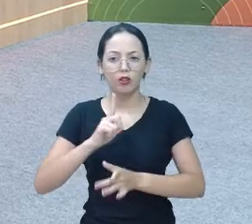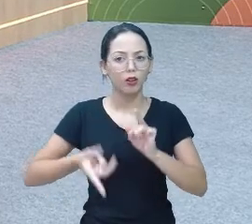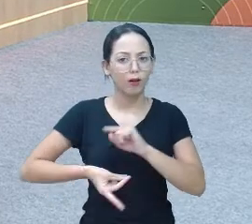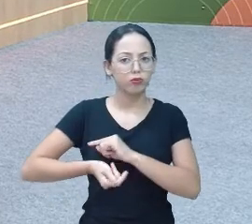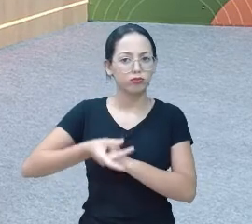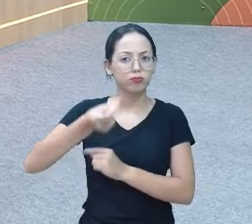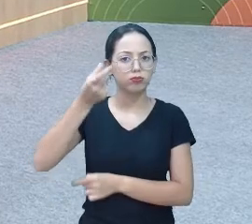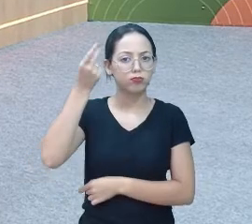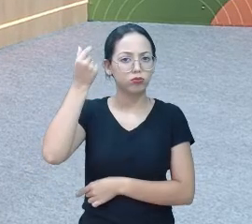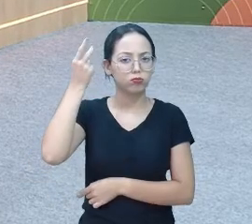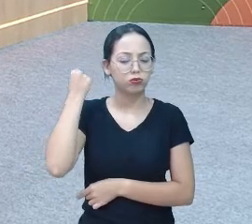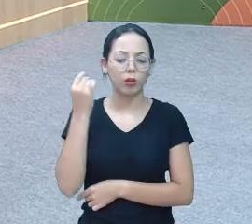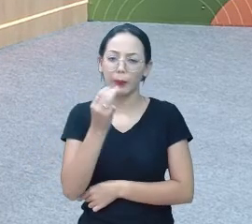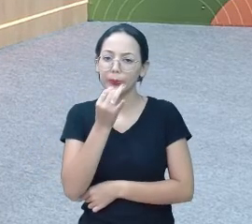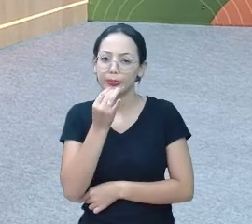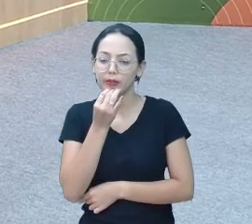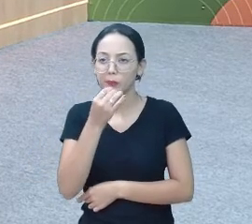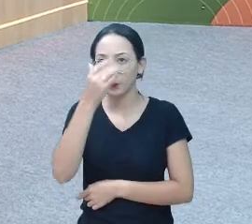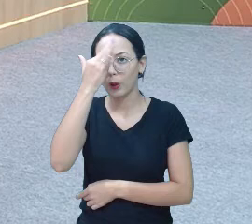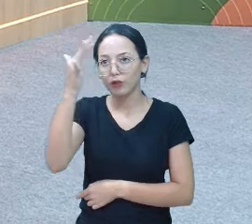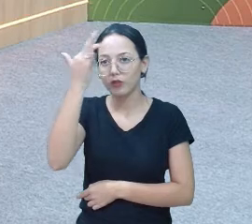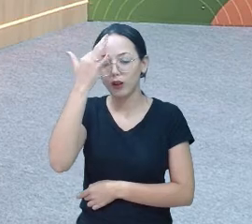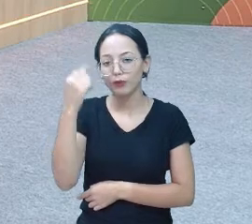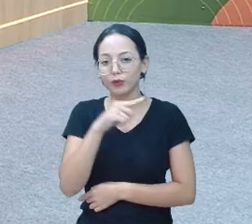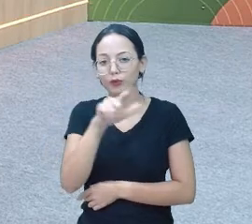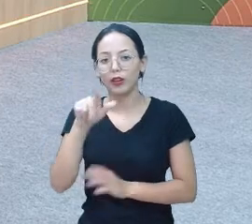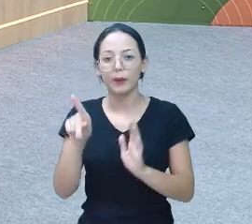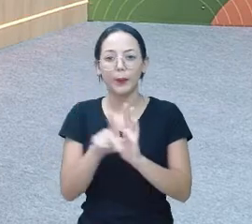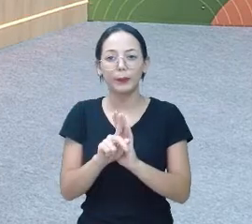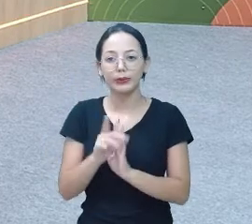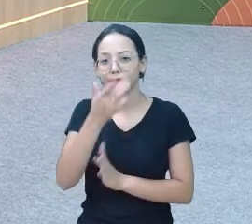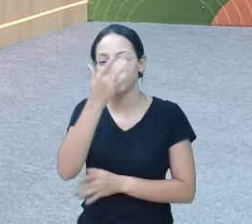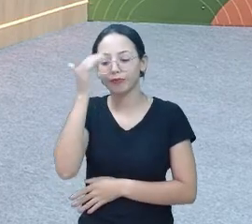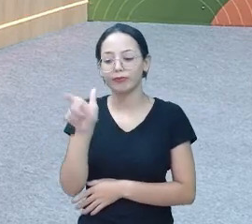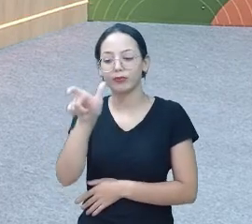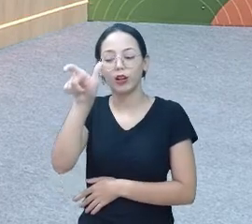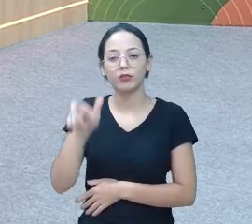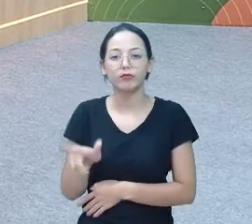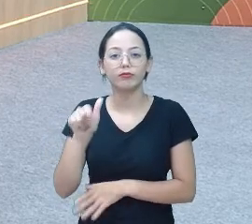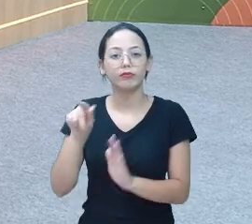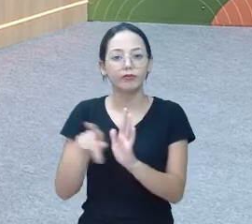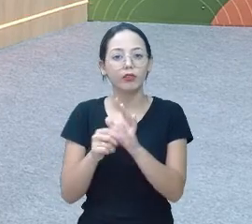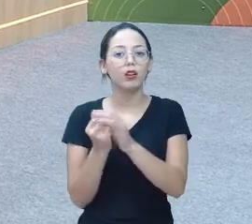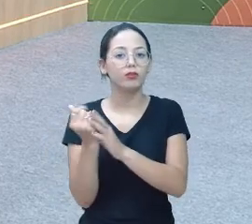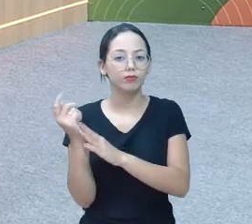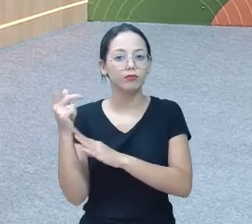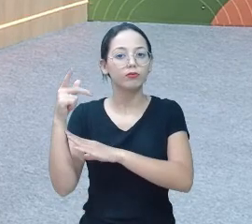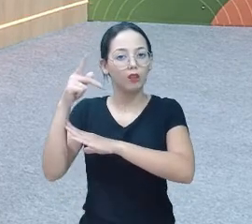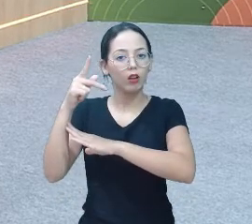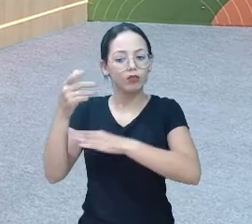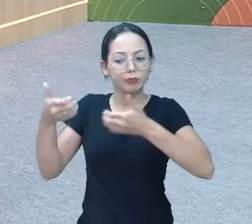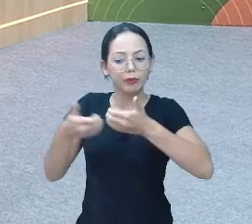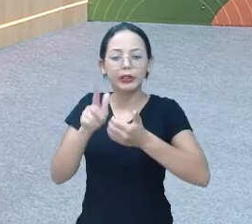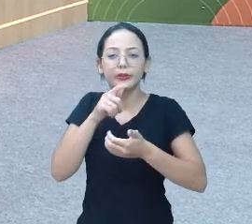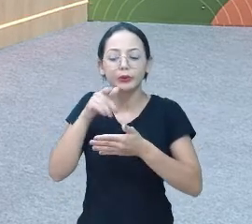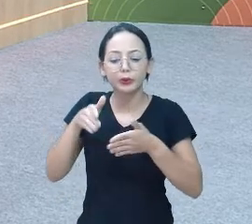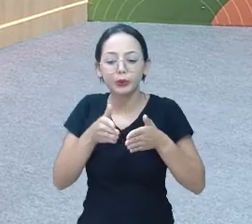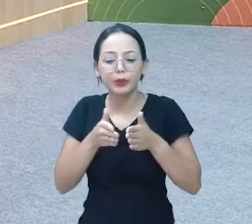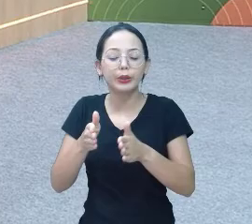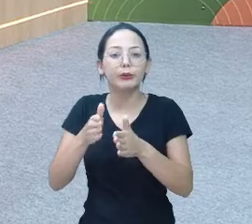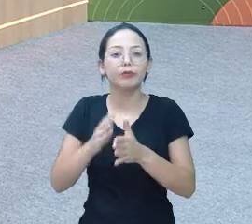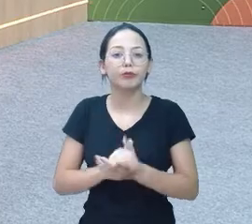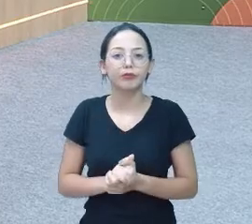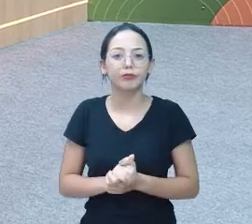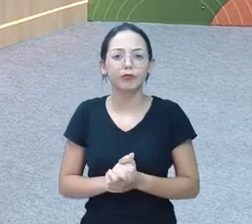seja, imagina que você é uma daquelas pessoas que plantava a margem do Rio Nilo. Então, vamos supor que